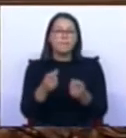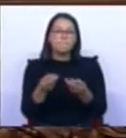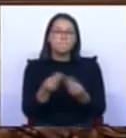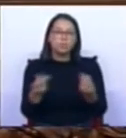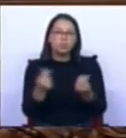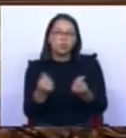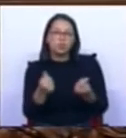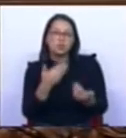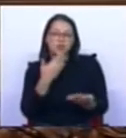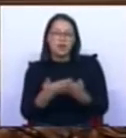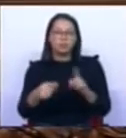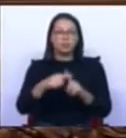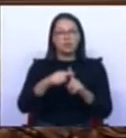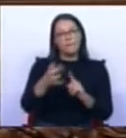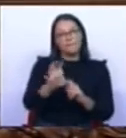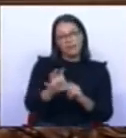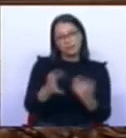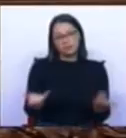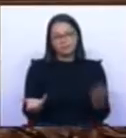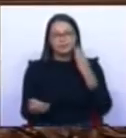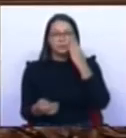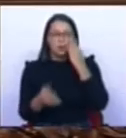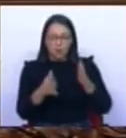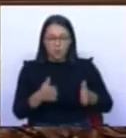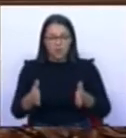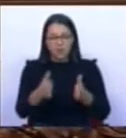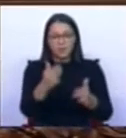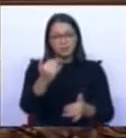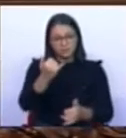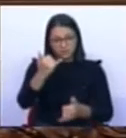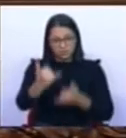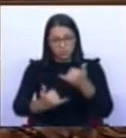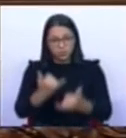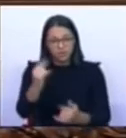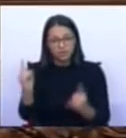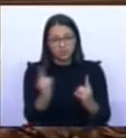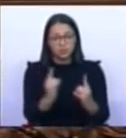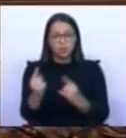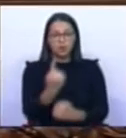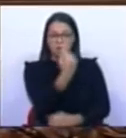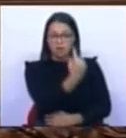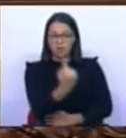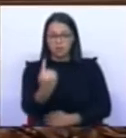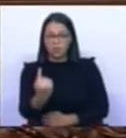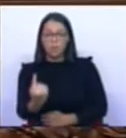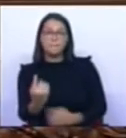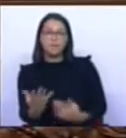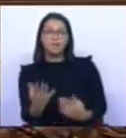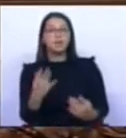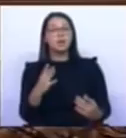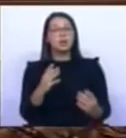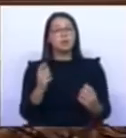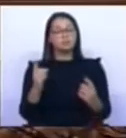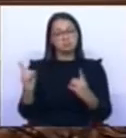o que pesa é a opção errada de que o caminho pode ser o de substituir transporte individual em viaturas movidas a combustíveis